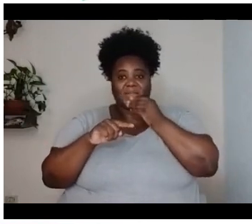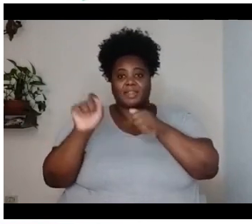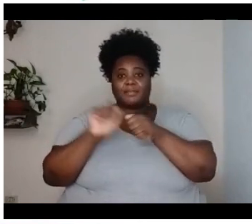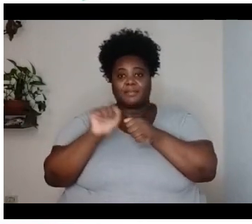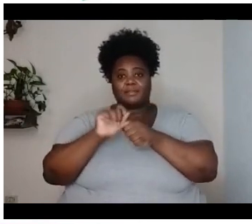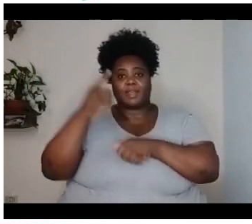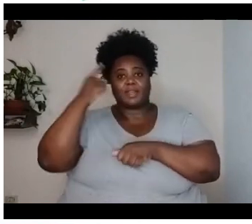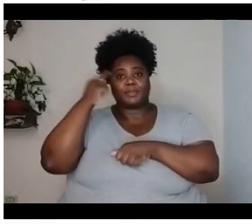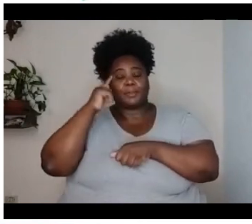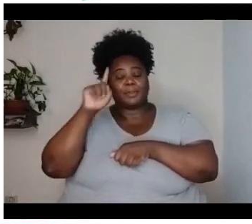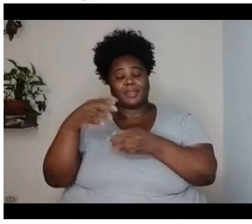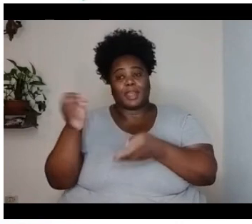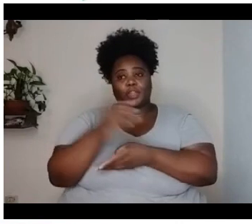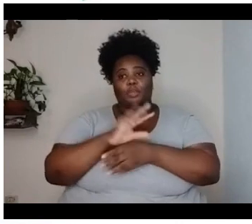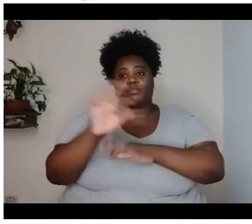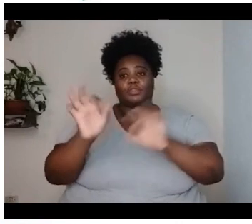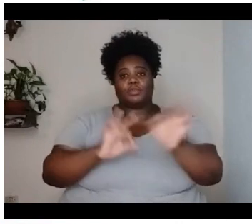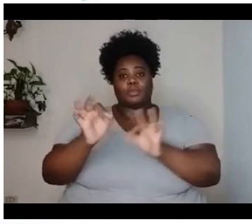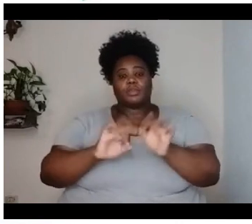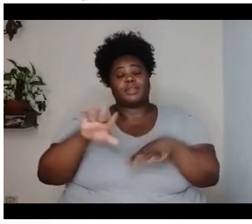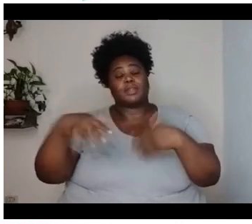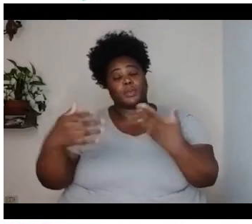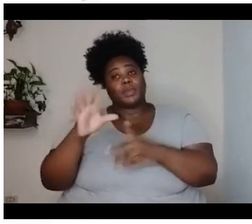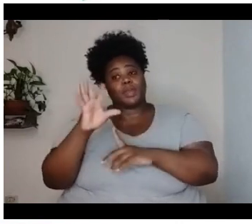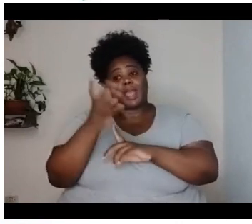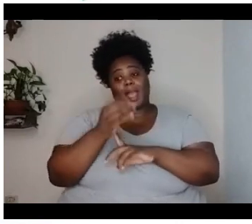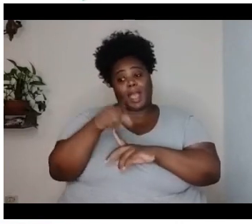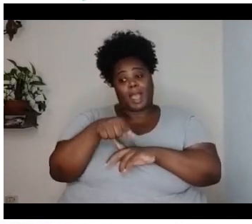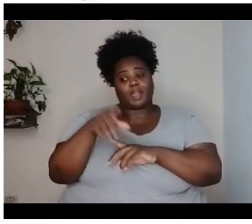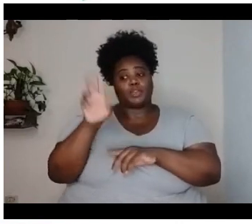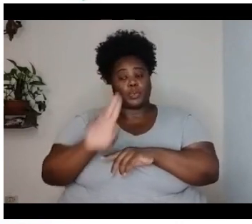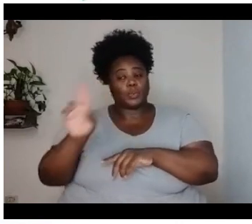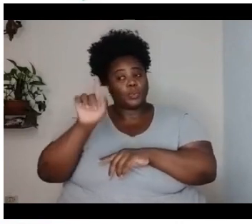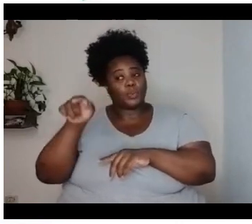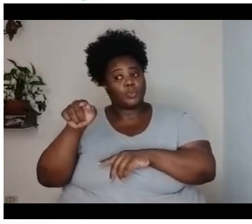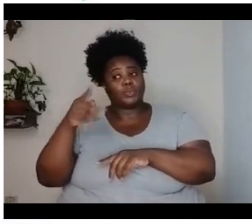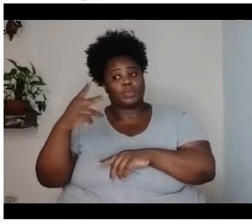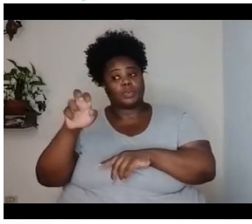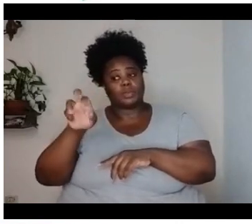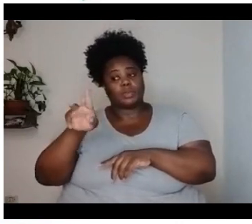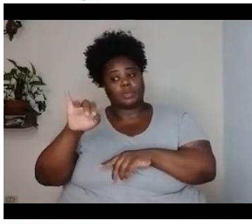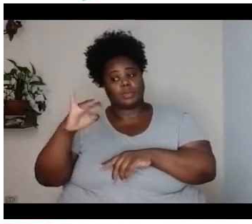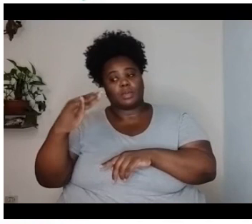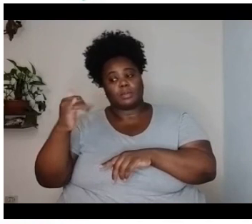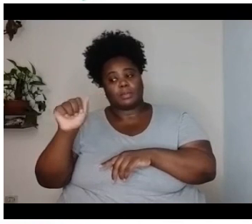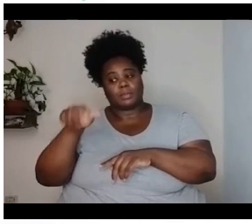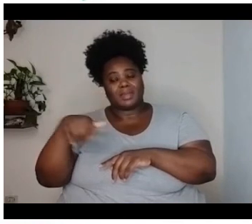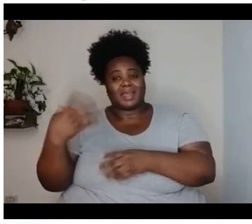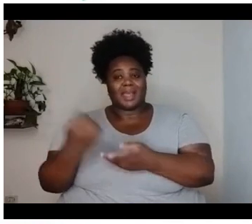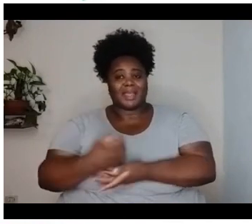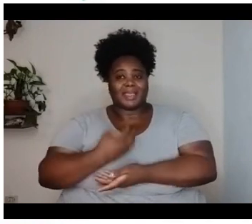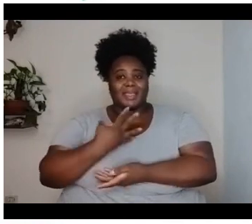novos projetos, e o que eu levo da arte para a perícia é a